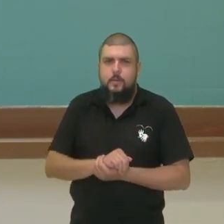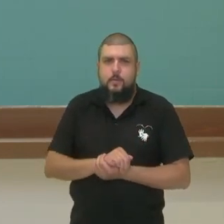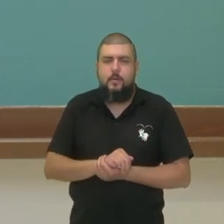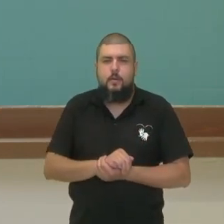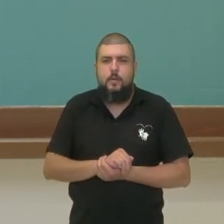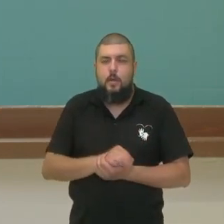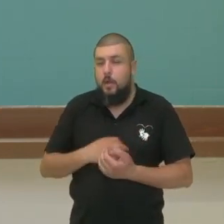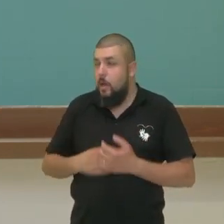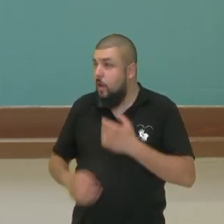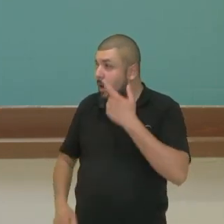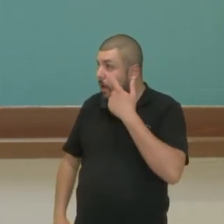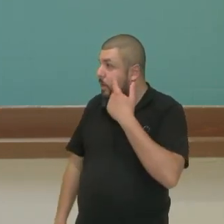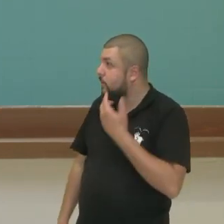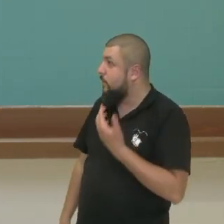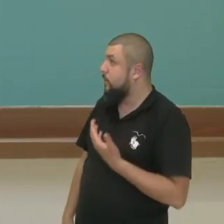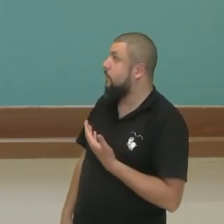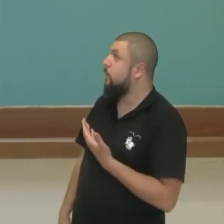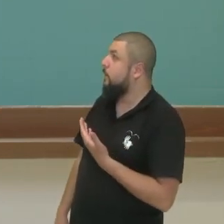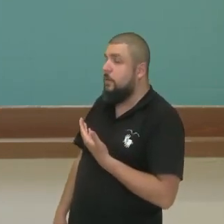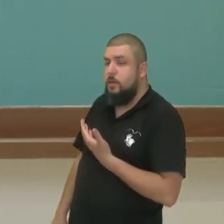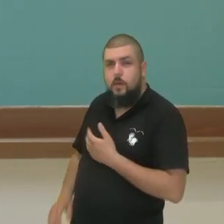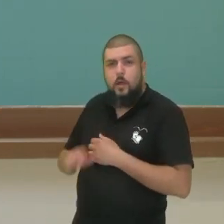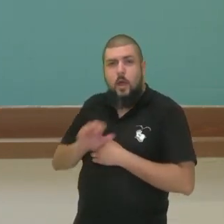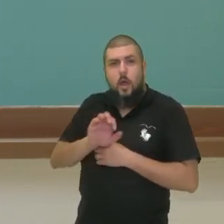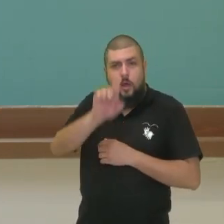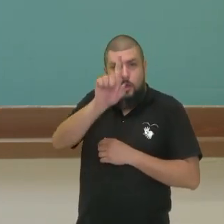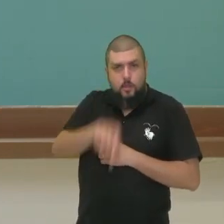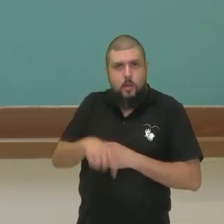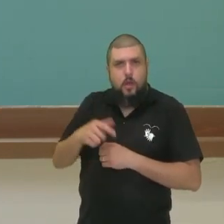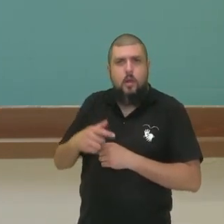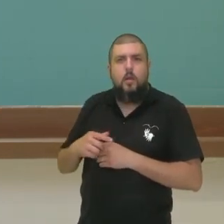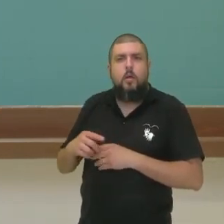Nesse caso, ela está significando o quê? Uma citação